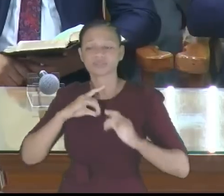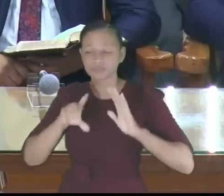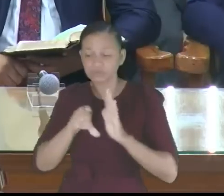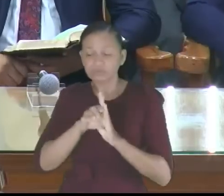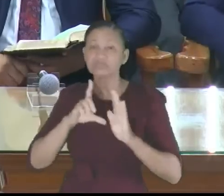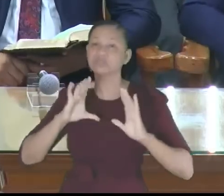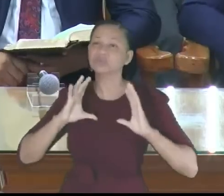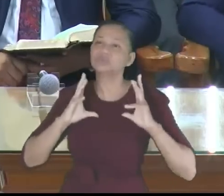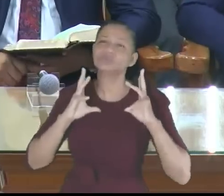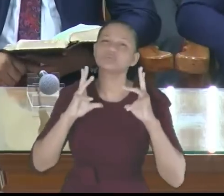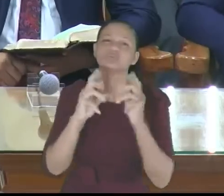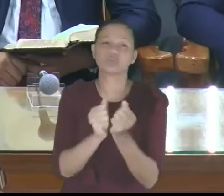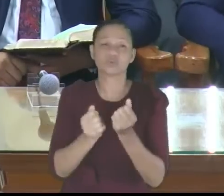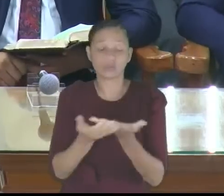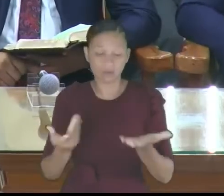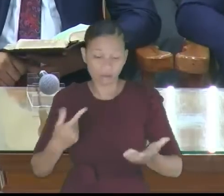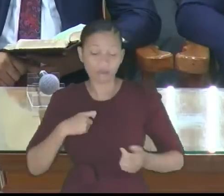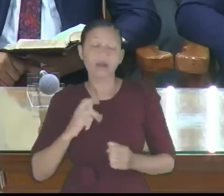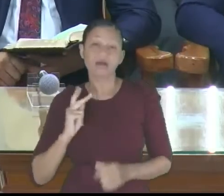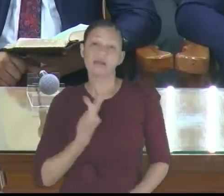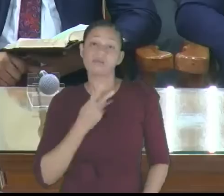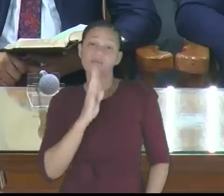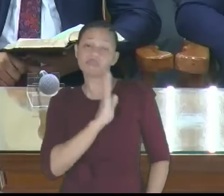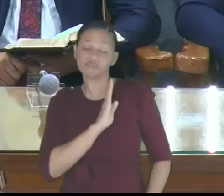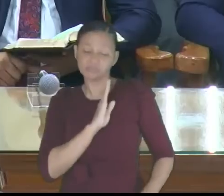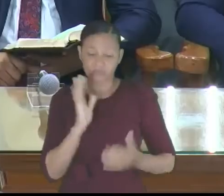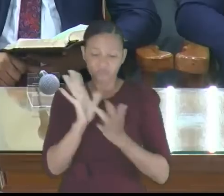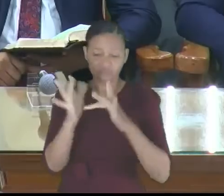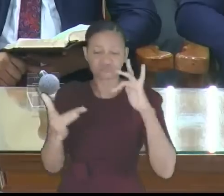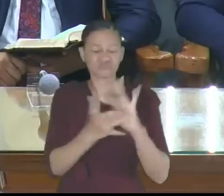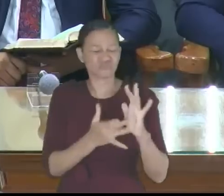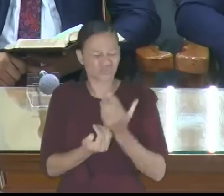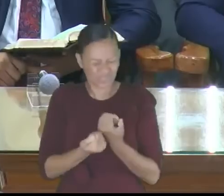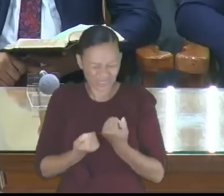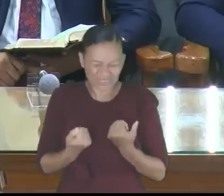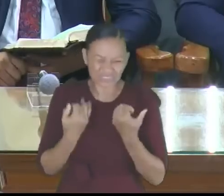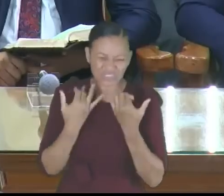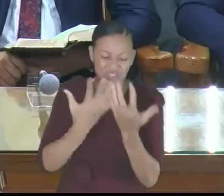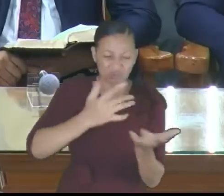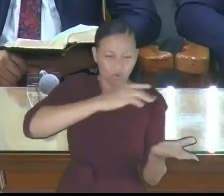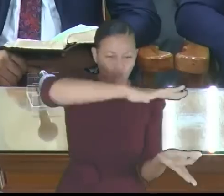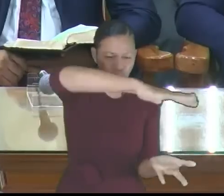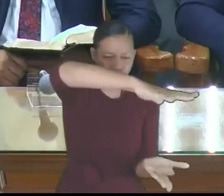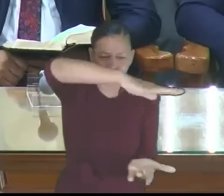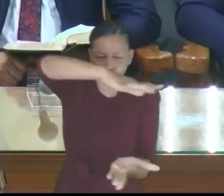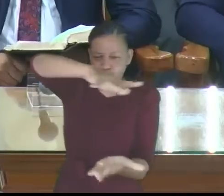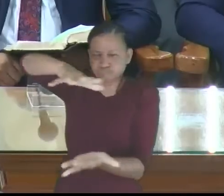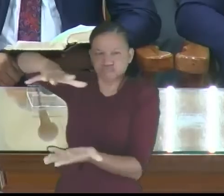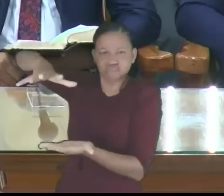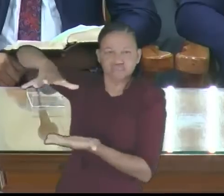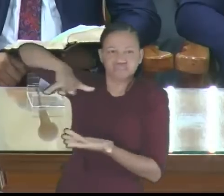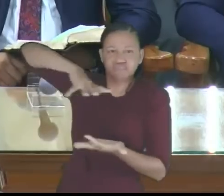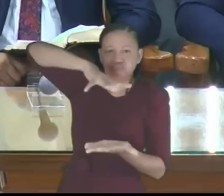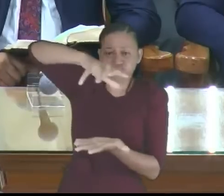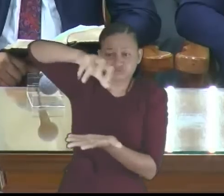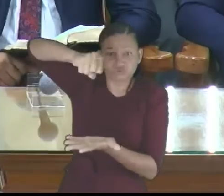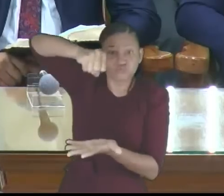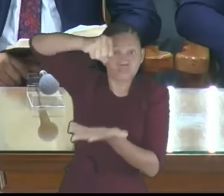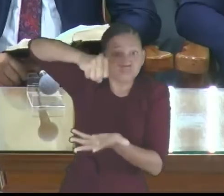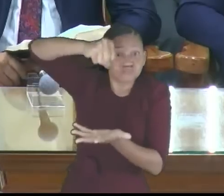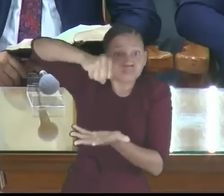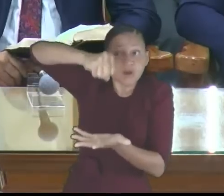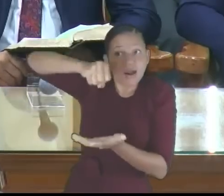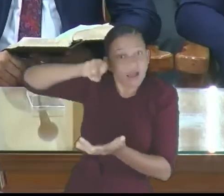subsistem. E em Hebreus diz que Jesus é quem sustenta o cosmos, é quem sustenta o universo.